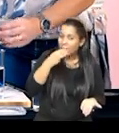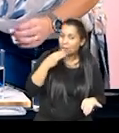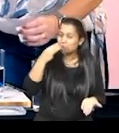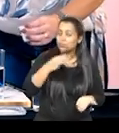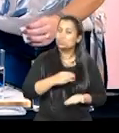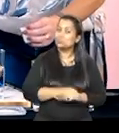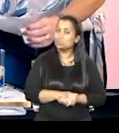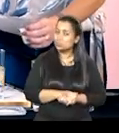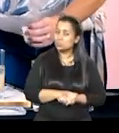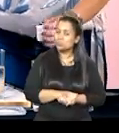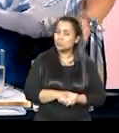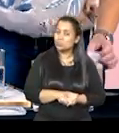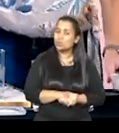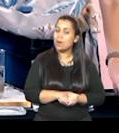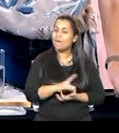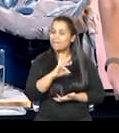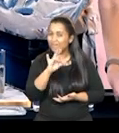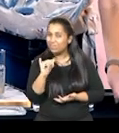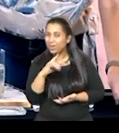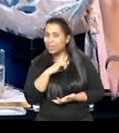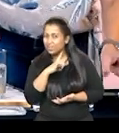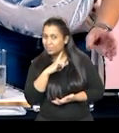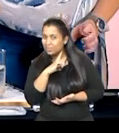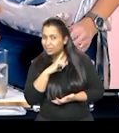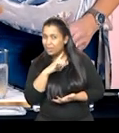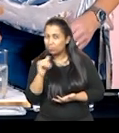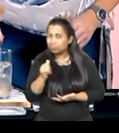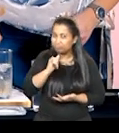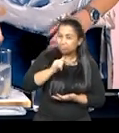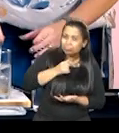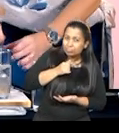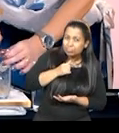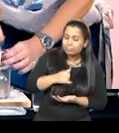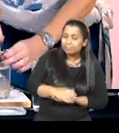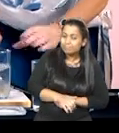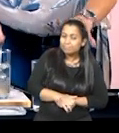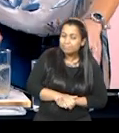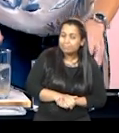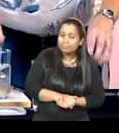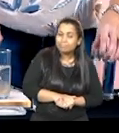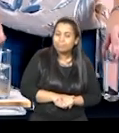descompactar, ela vai conduzir eletricidade?